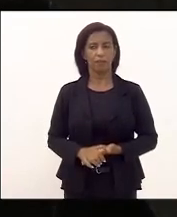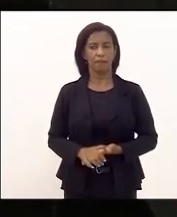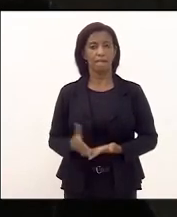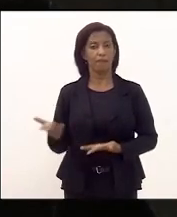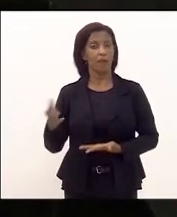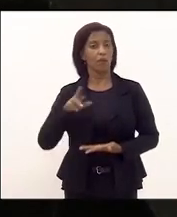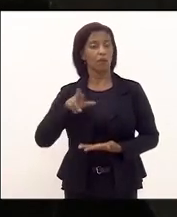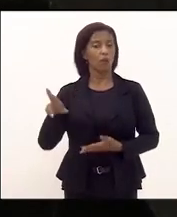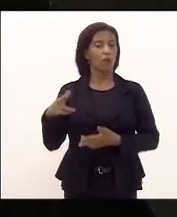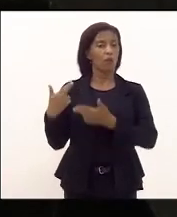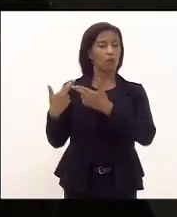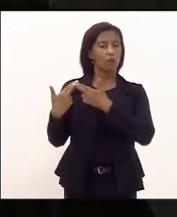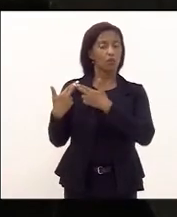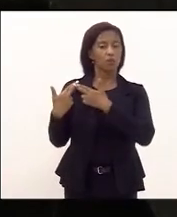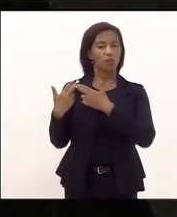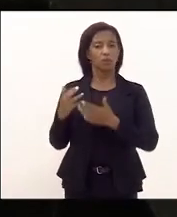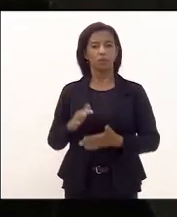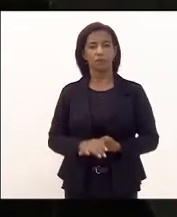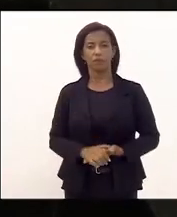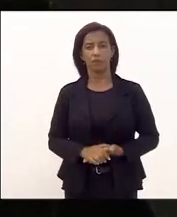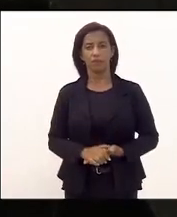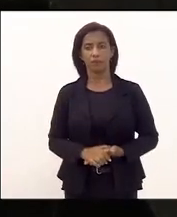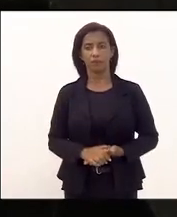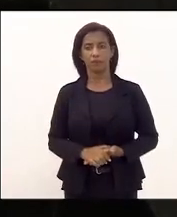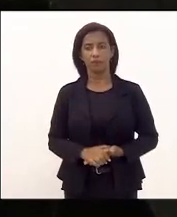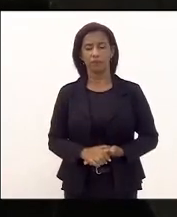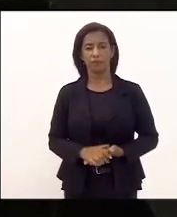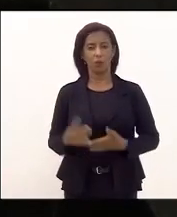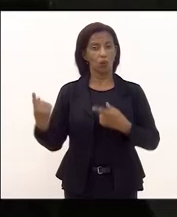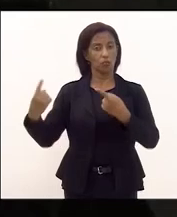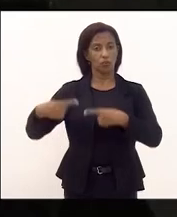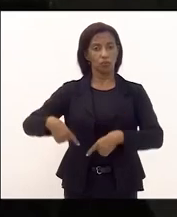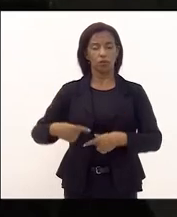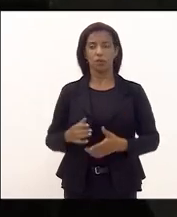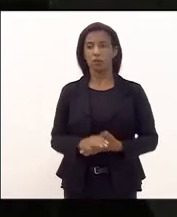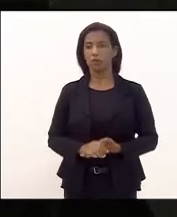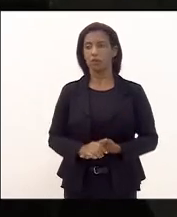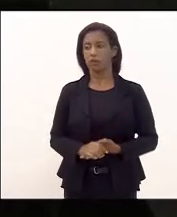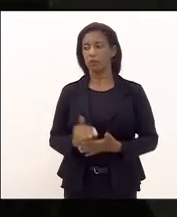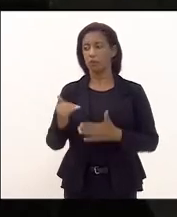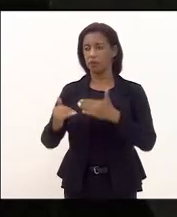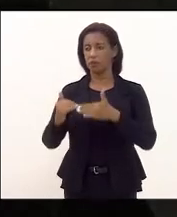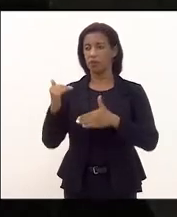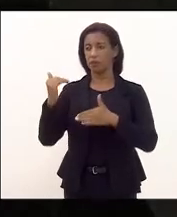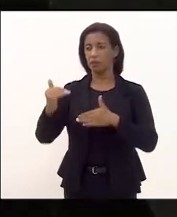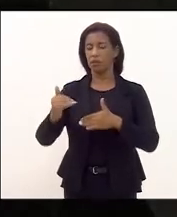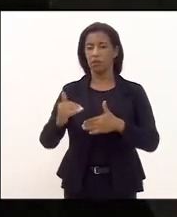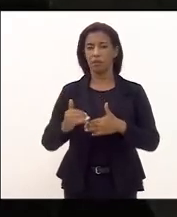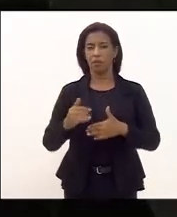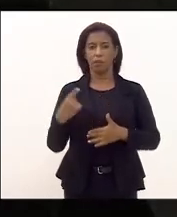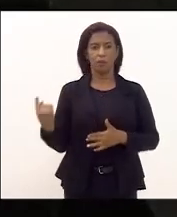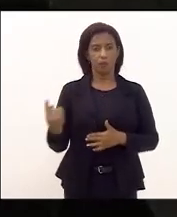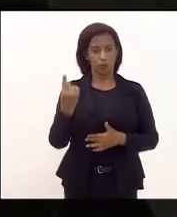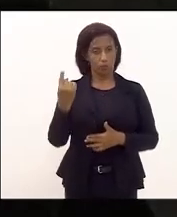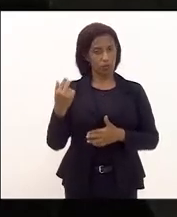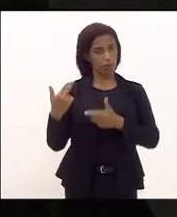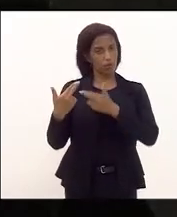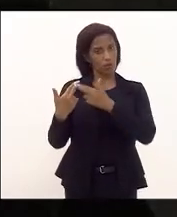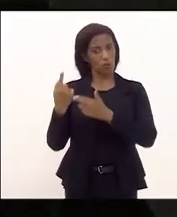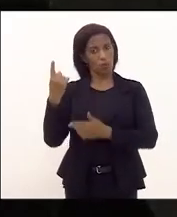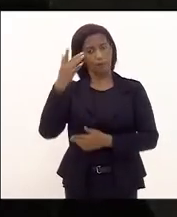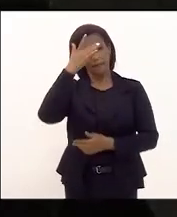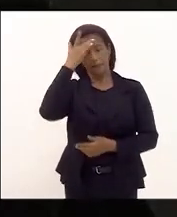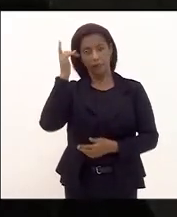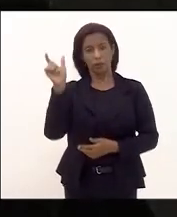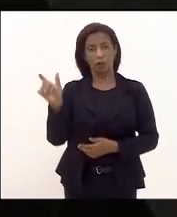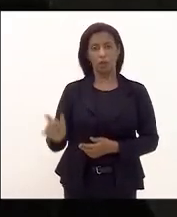essa não é uma responsabilidade, ou não é um desafio a ser superado ou transposto por um único líder, por uma única pessoa,